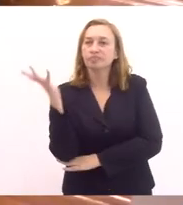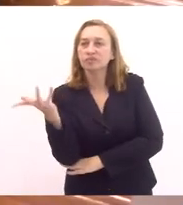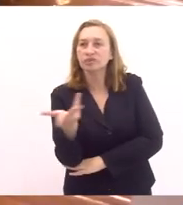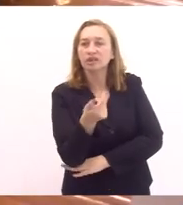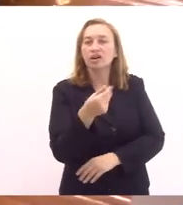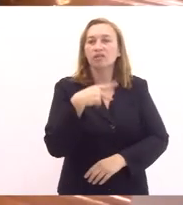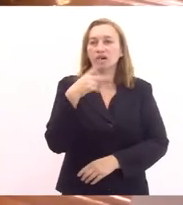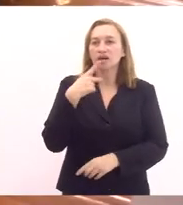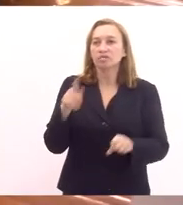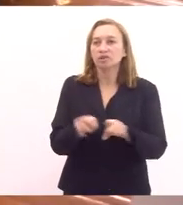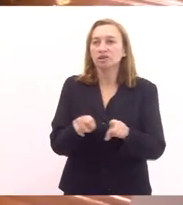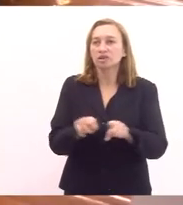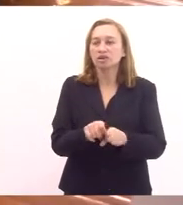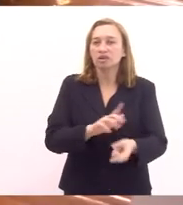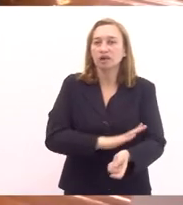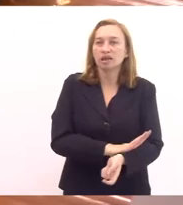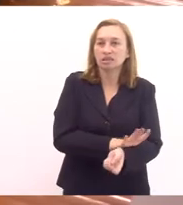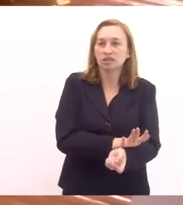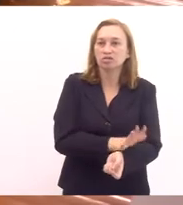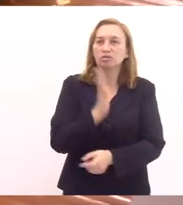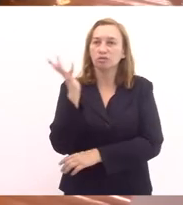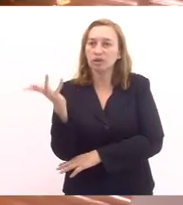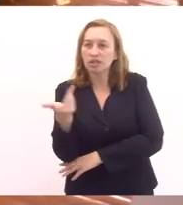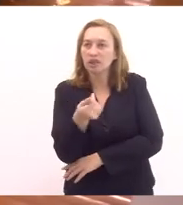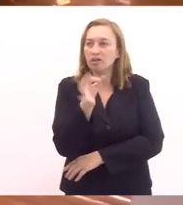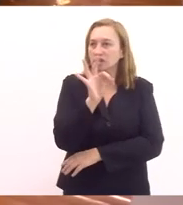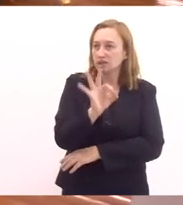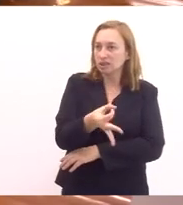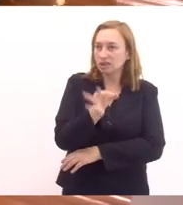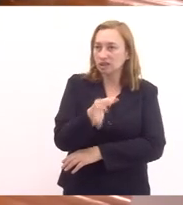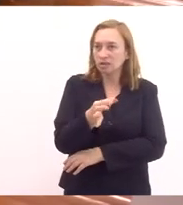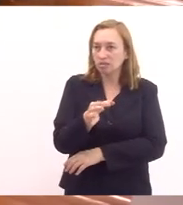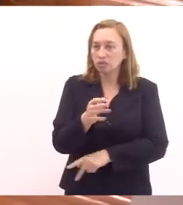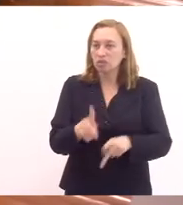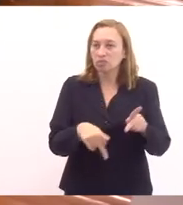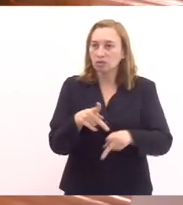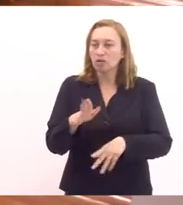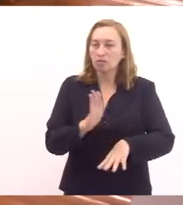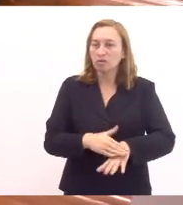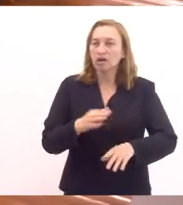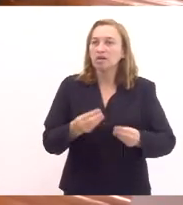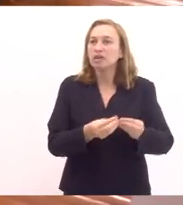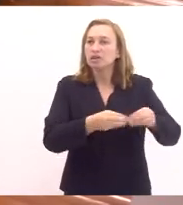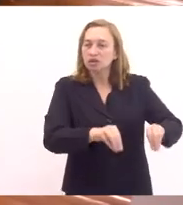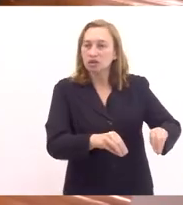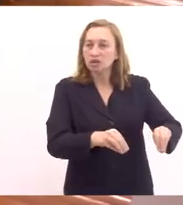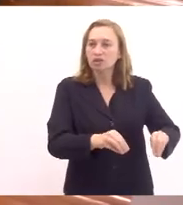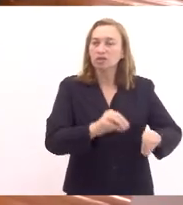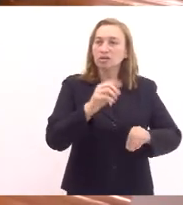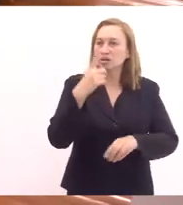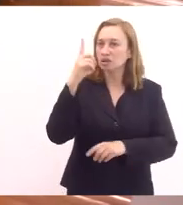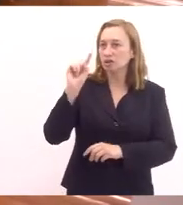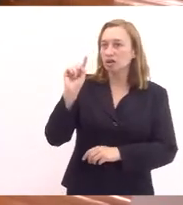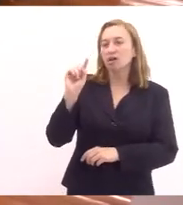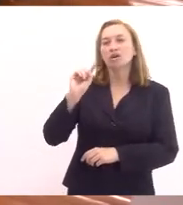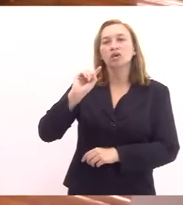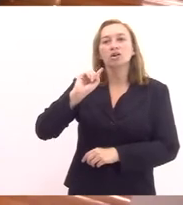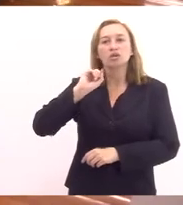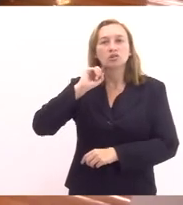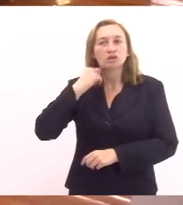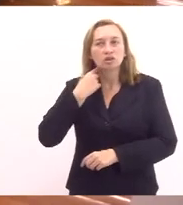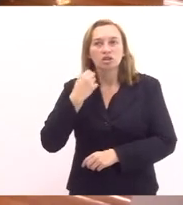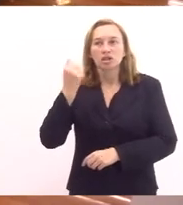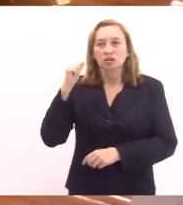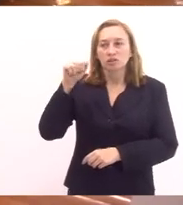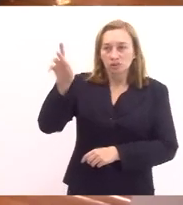Falamos também do racismo ambiental na exatamente as populações que são mais atingidas pela poluição pelos depósitos de